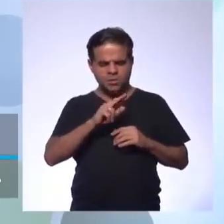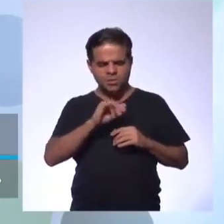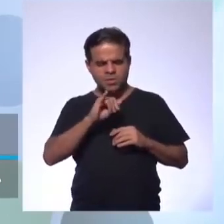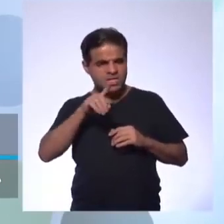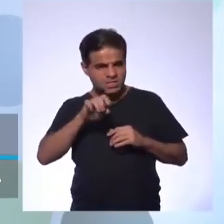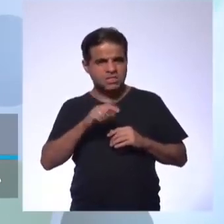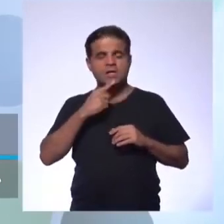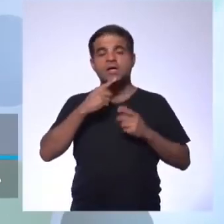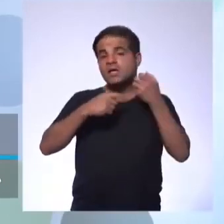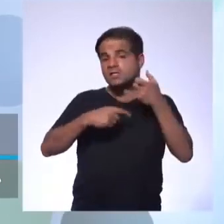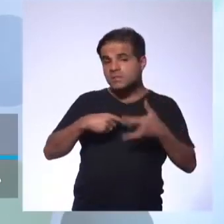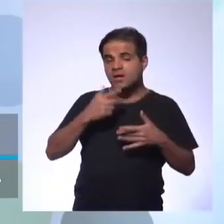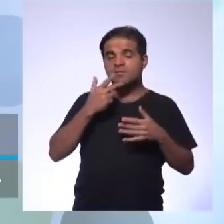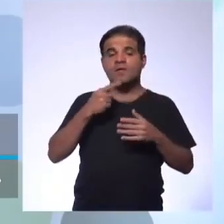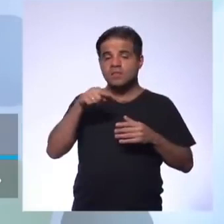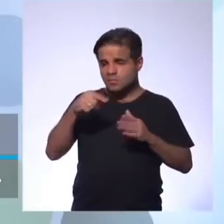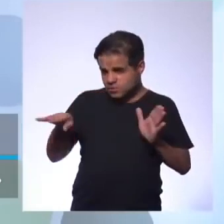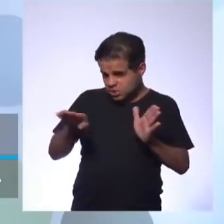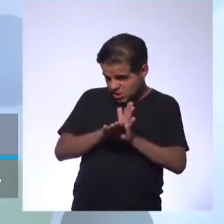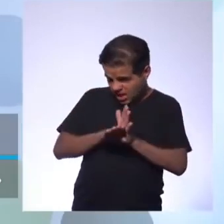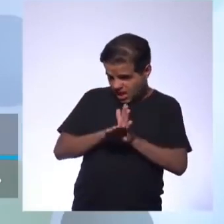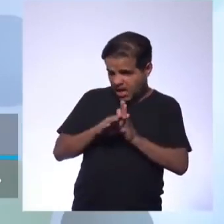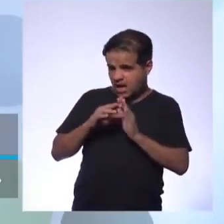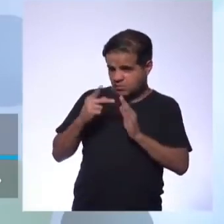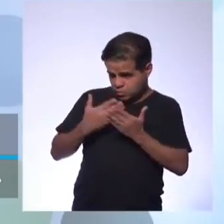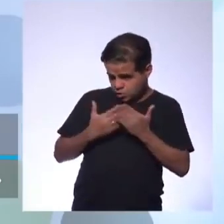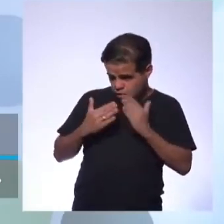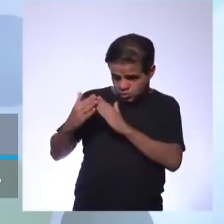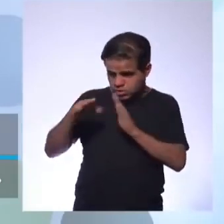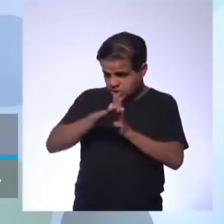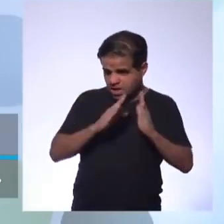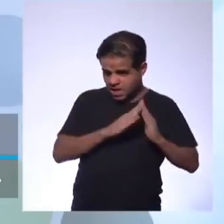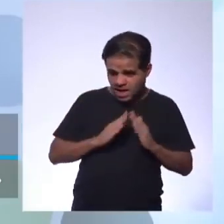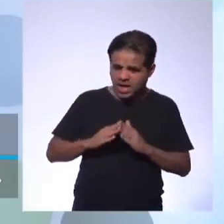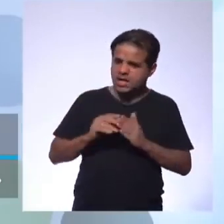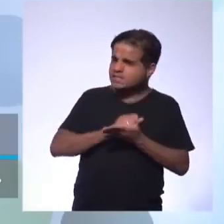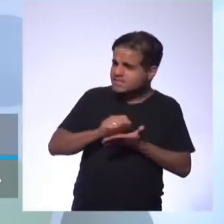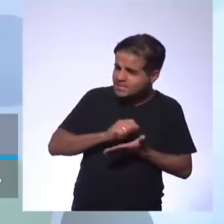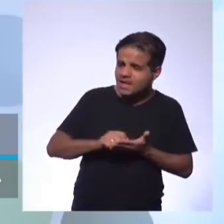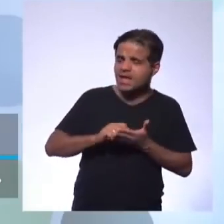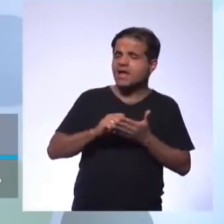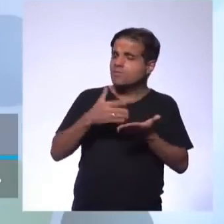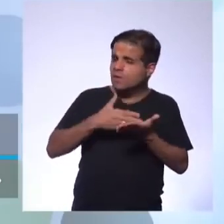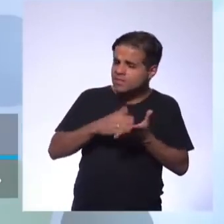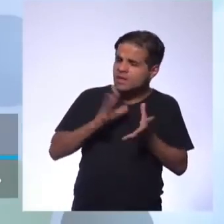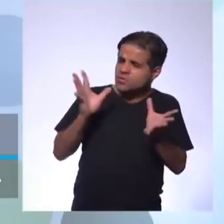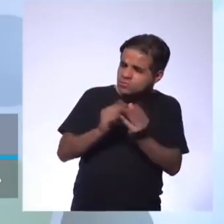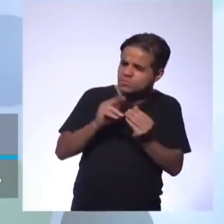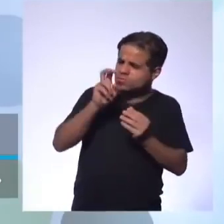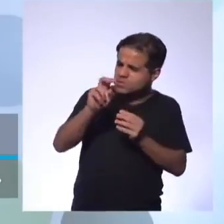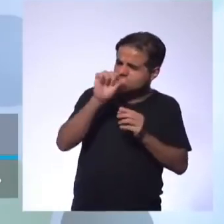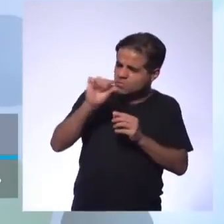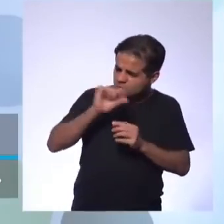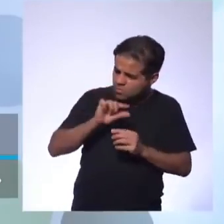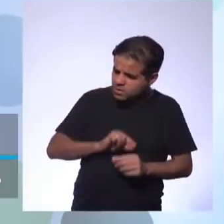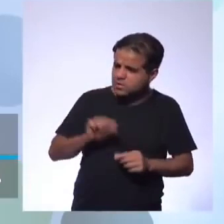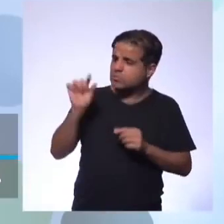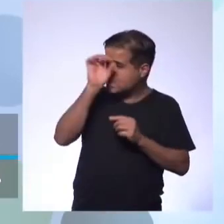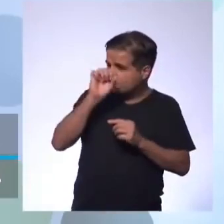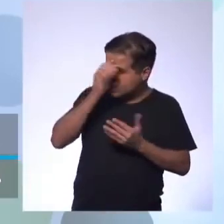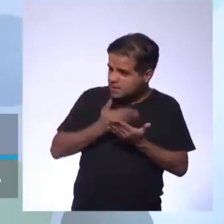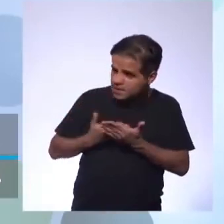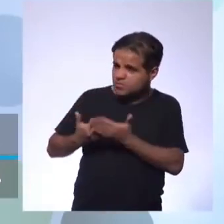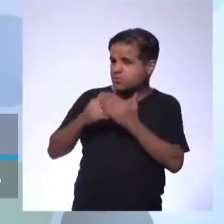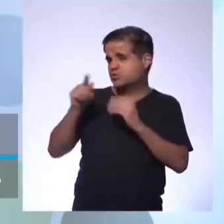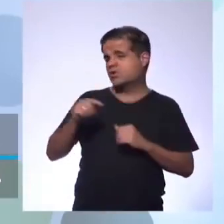da aula, você tinha que escrever no caderno um resuminho de umas 5 linhas sobre o que você aprendeu na escola. Então, ótimo,